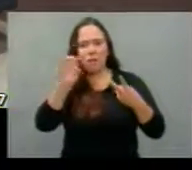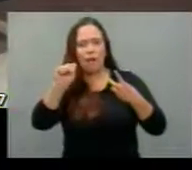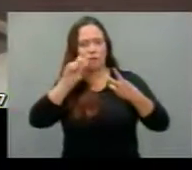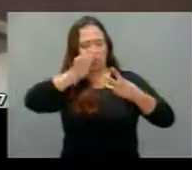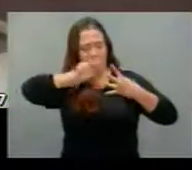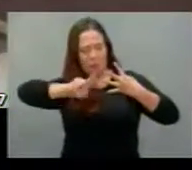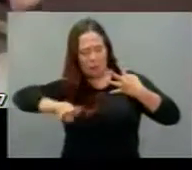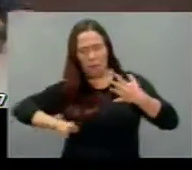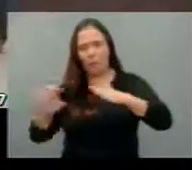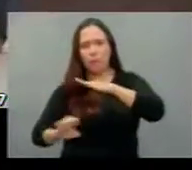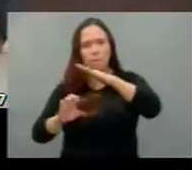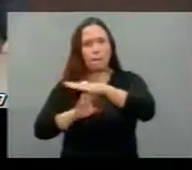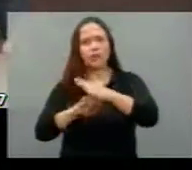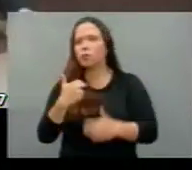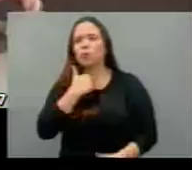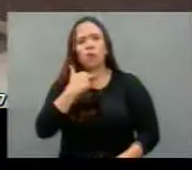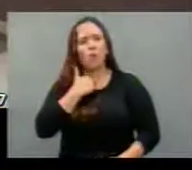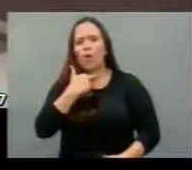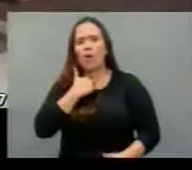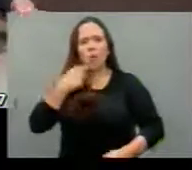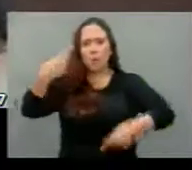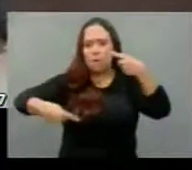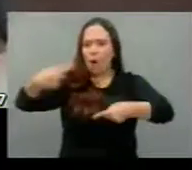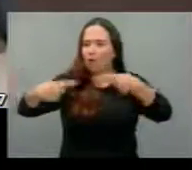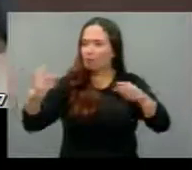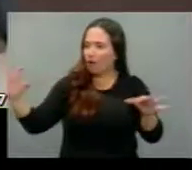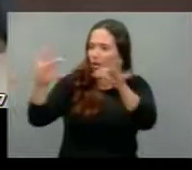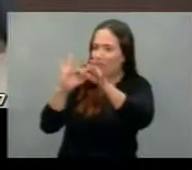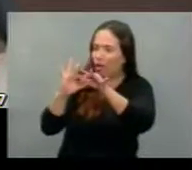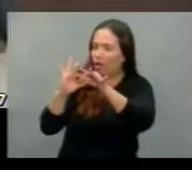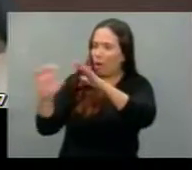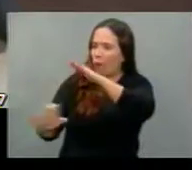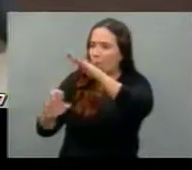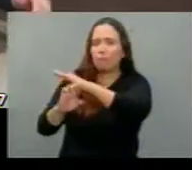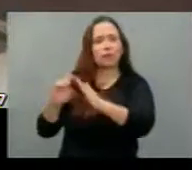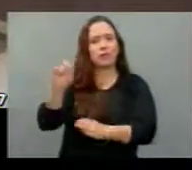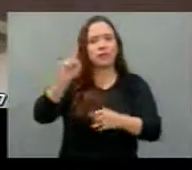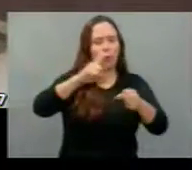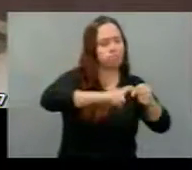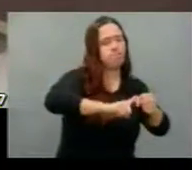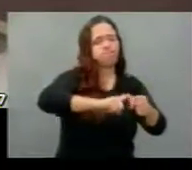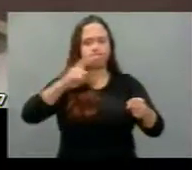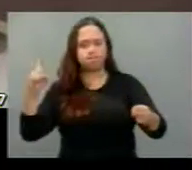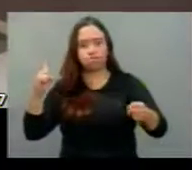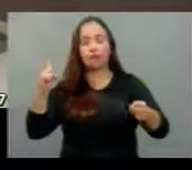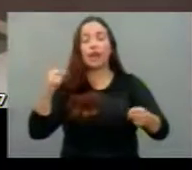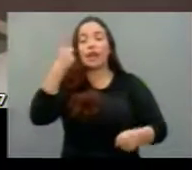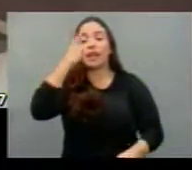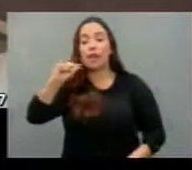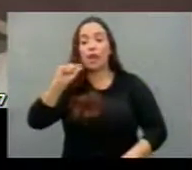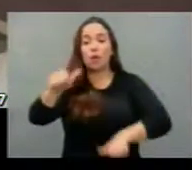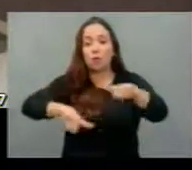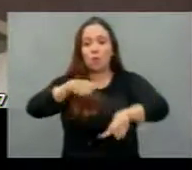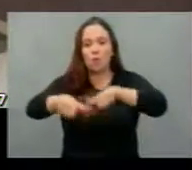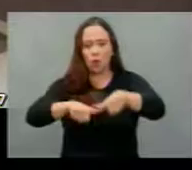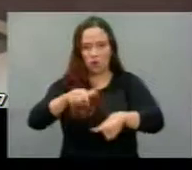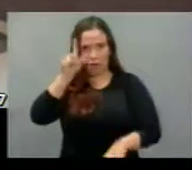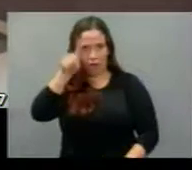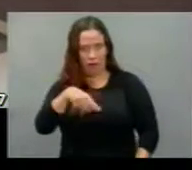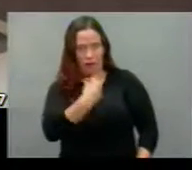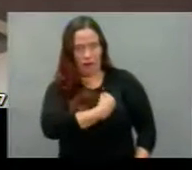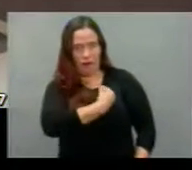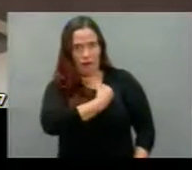temos que desprivatizar a política e desprivatizar o Estado brasileiro. E só quem vai fazer isso não são os